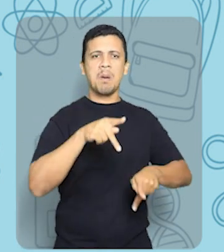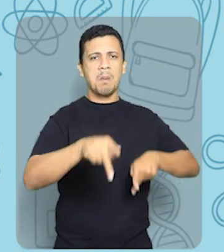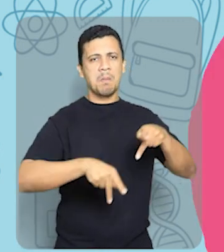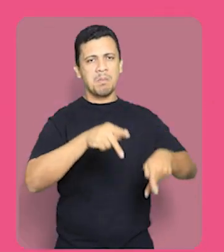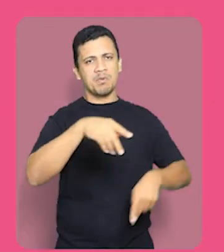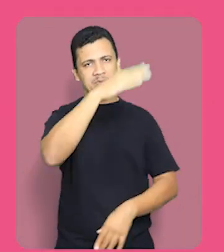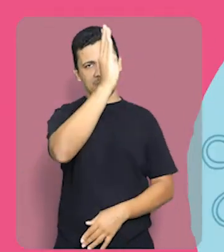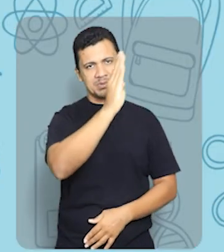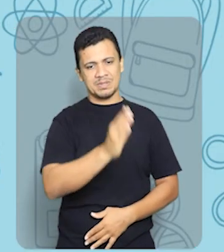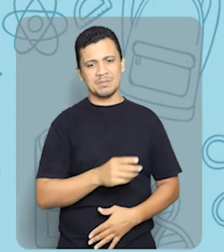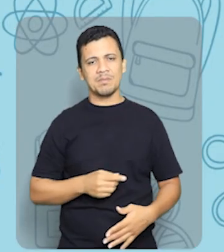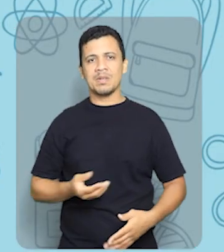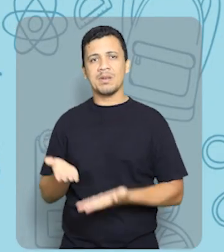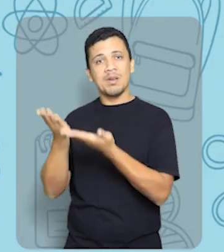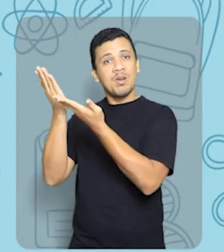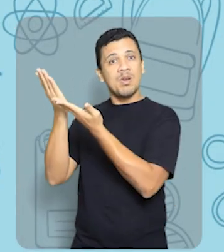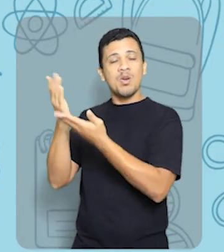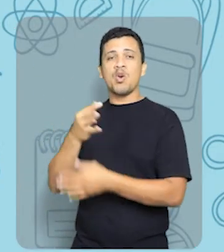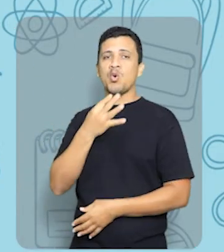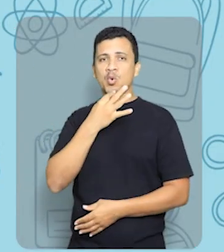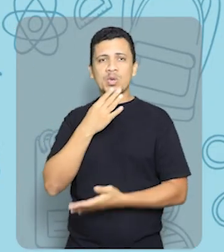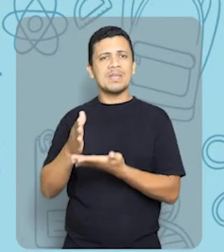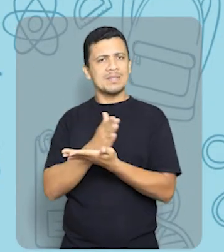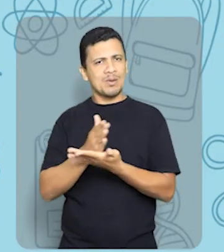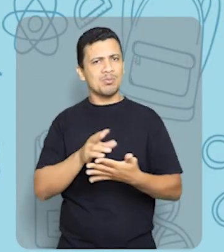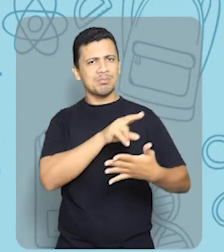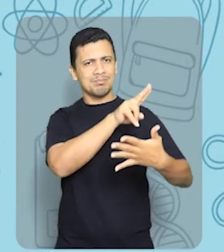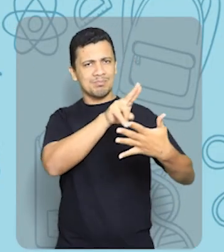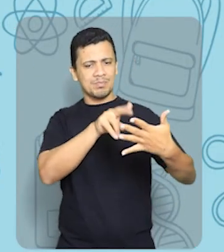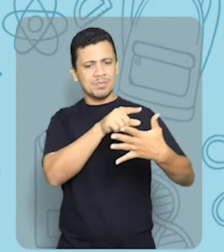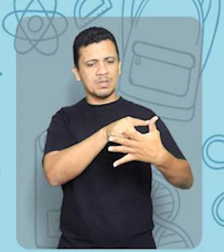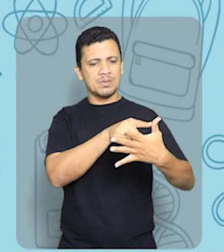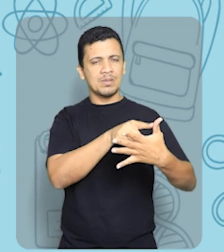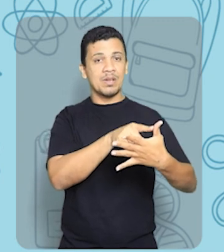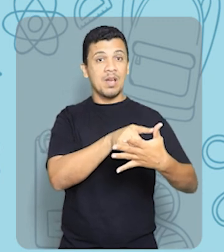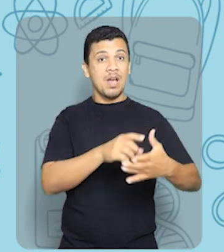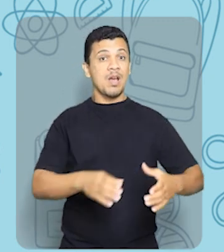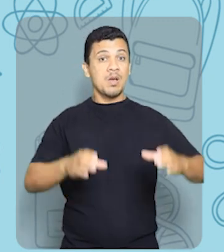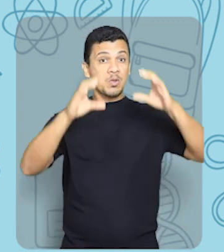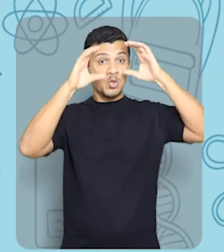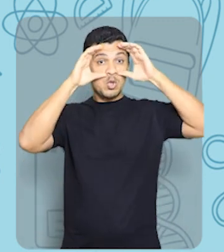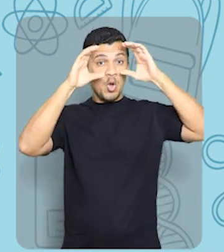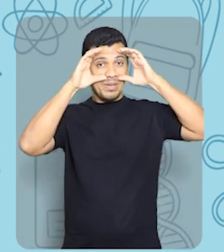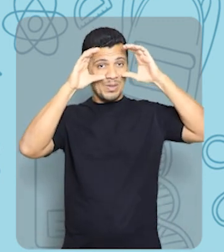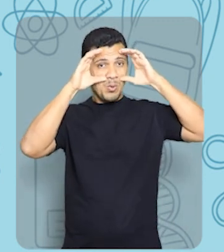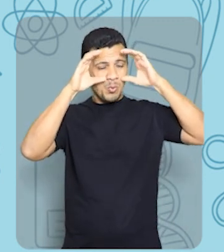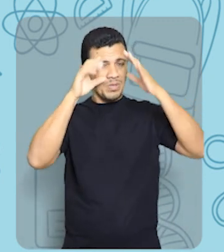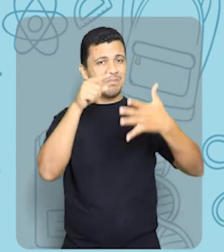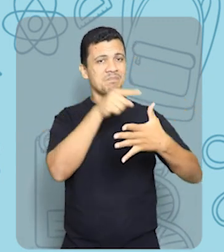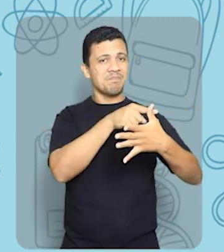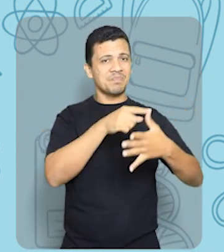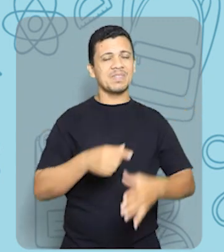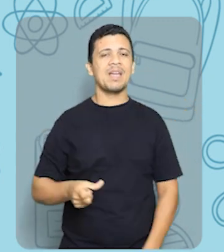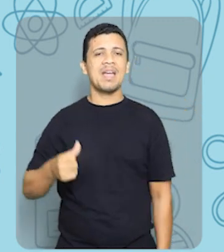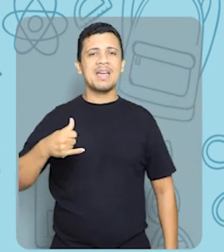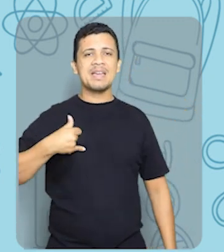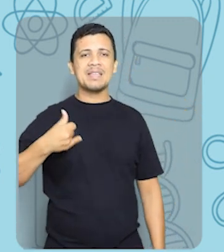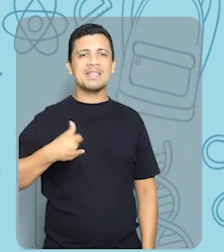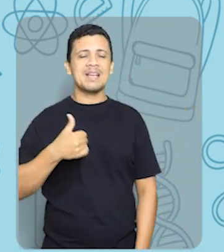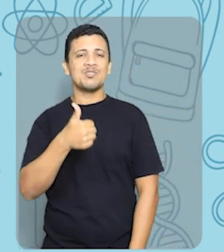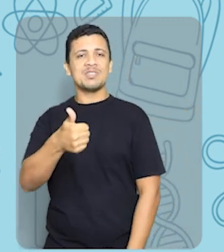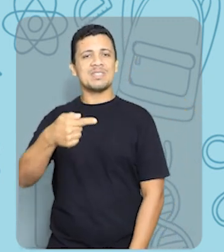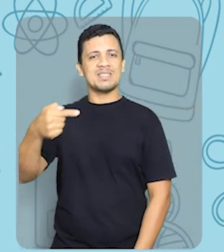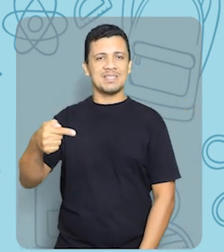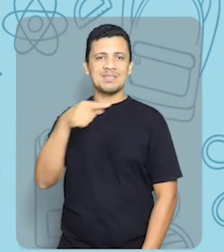brasileiro. Conheça agora alguns nomes. Dorina Nouil. Aos 17 anos de idade, a paulistana